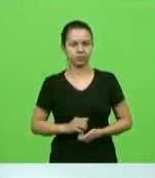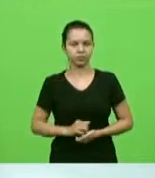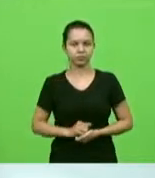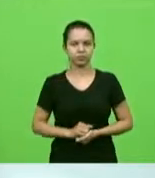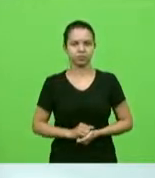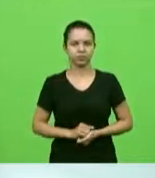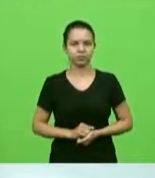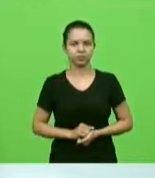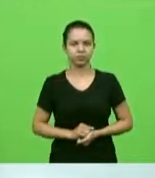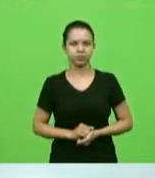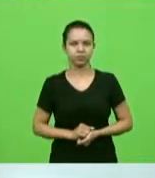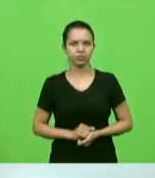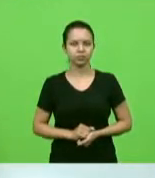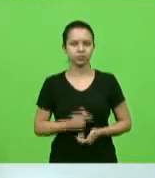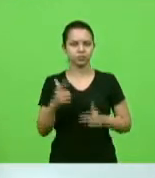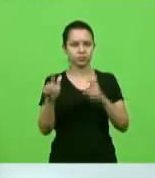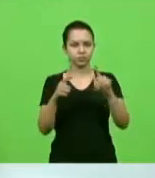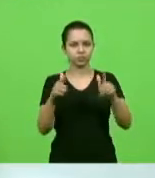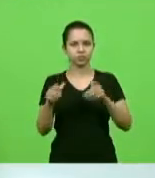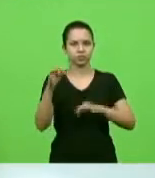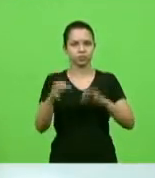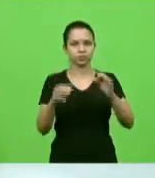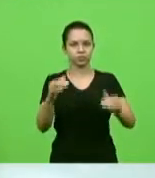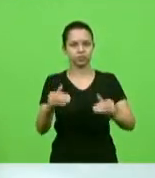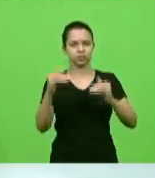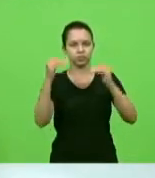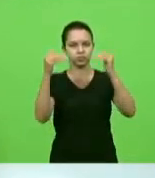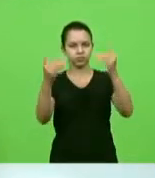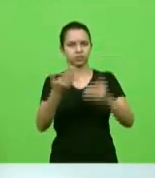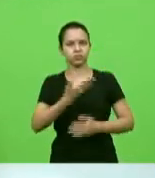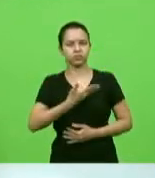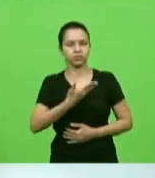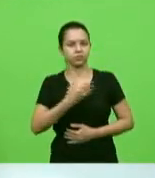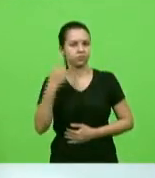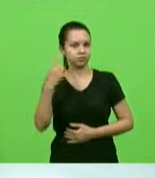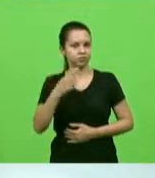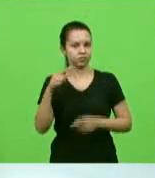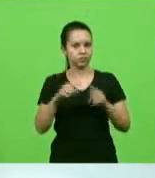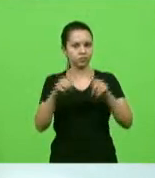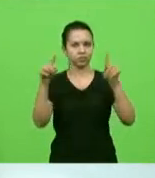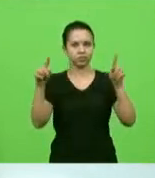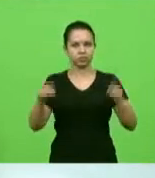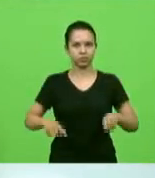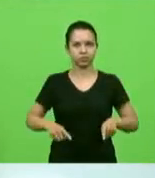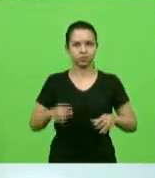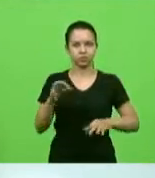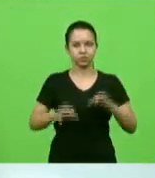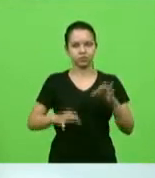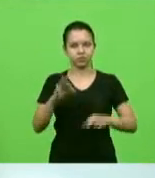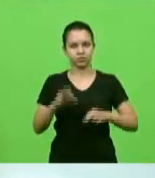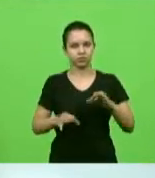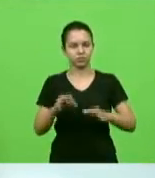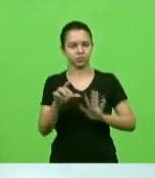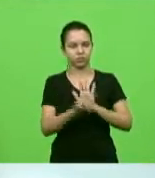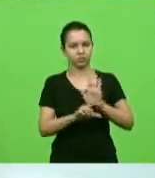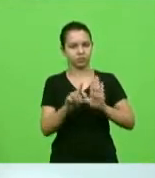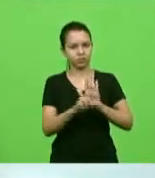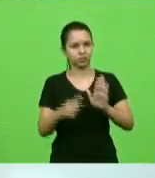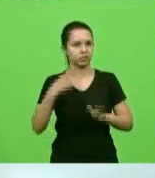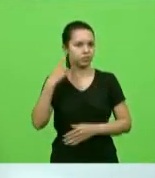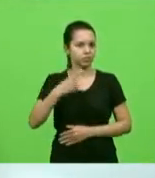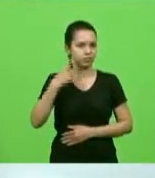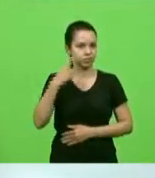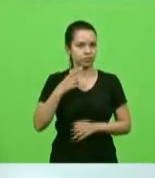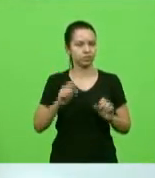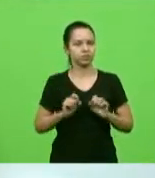colegas demais desembargadores, colegas deputados, servidores do Judiciário, do Legislativo, advogados,